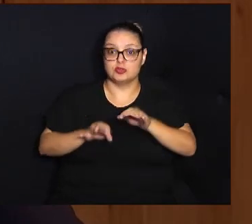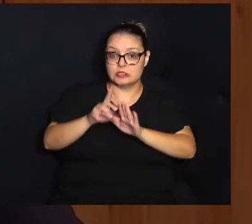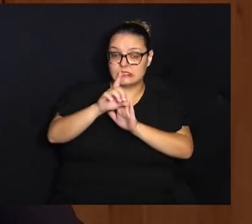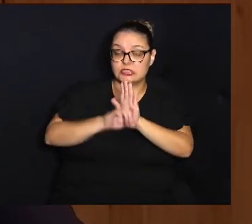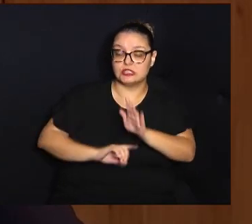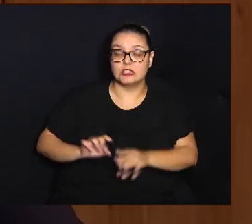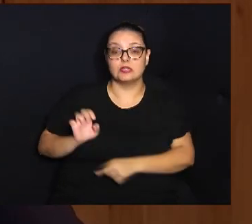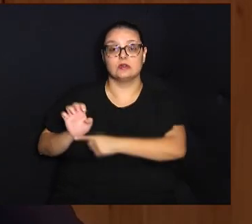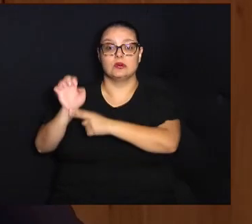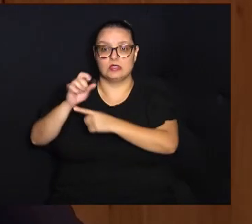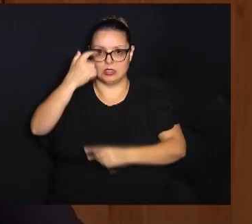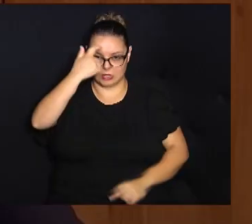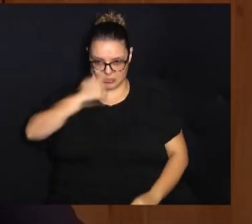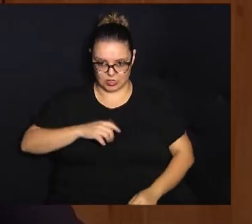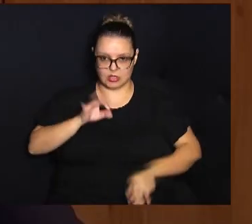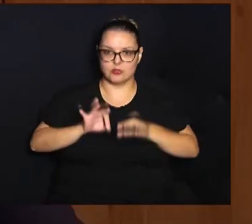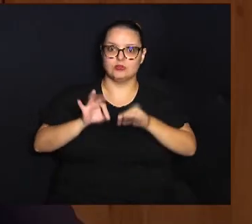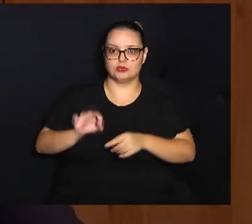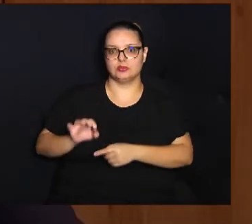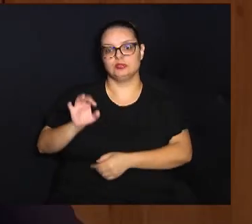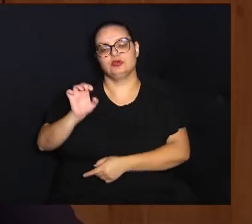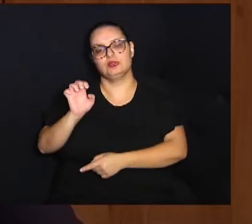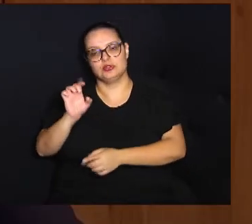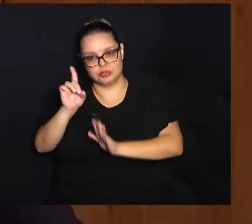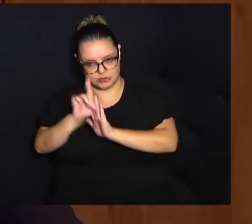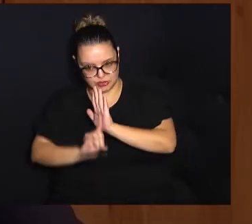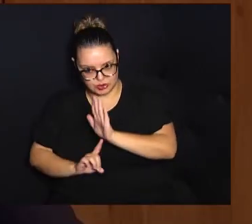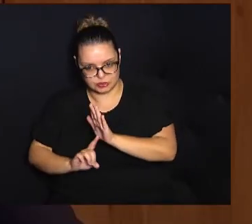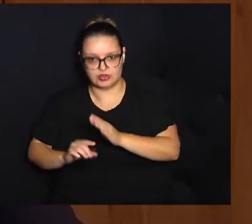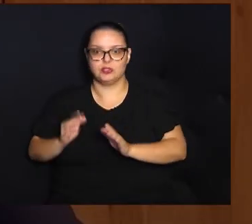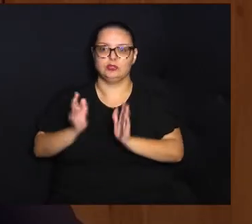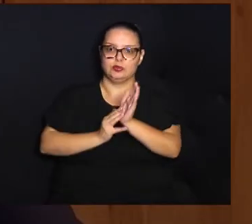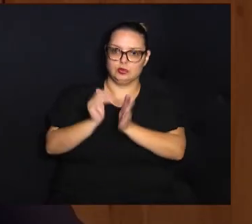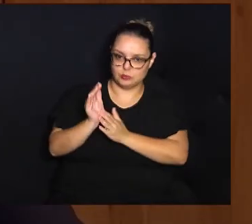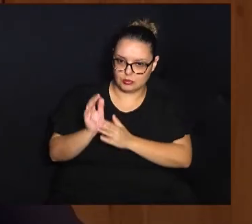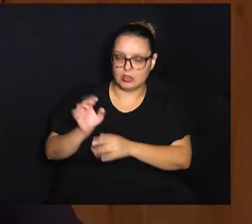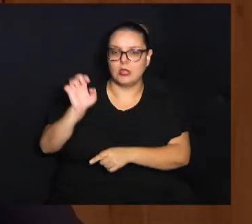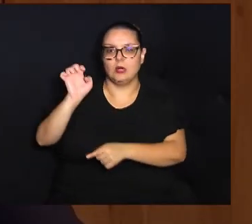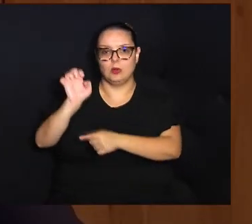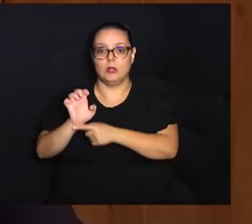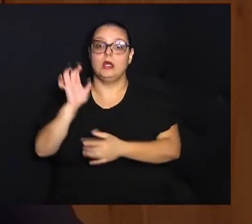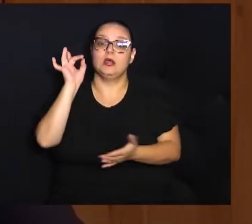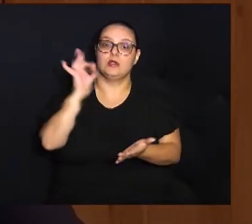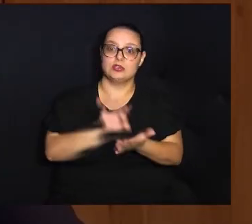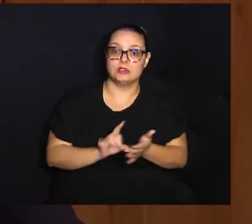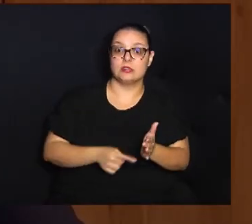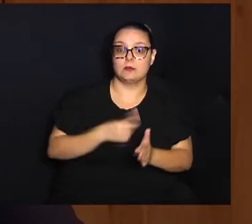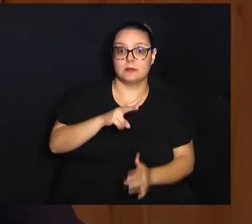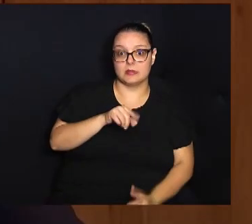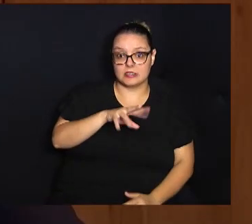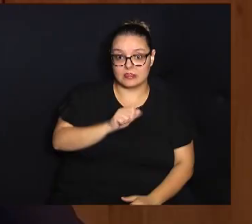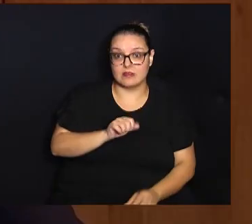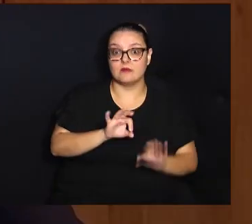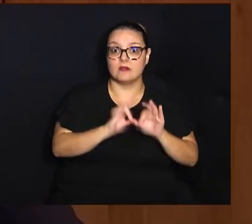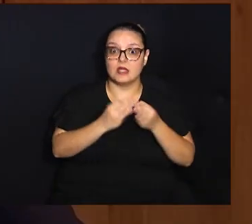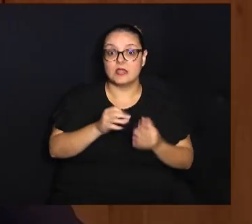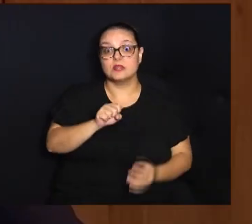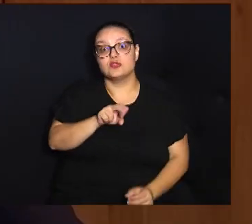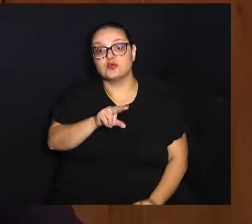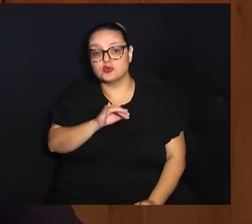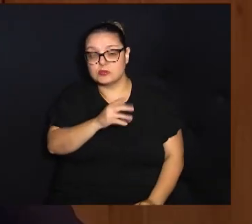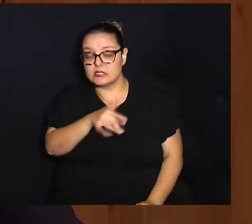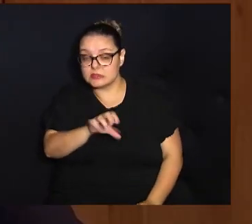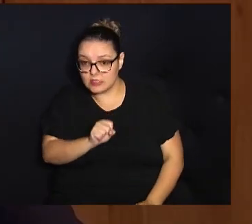Então eu sou um juiz de direito concursado, juiz de direito estadual, titular da primeira vara de família e sucessões